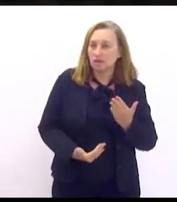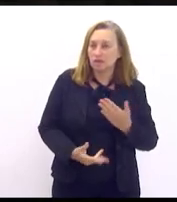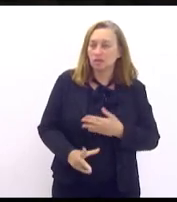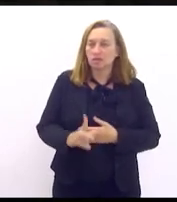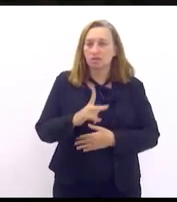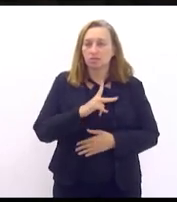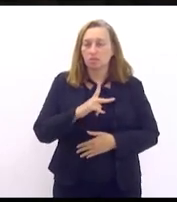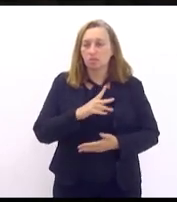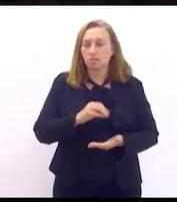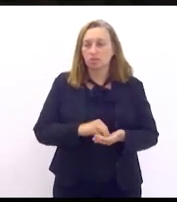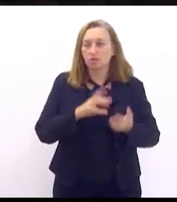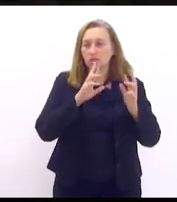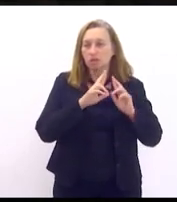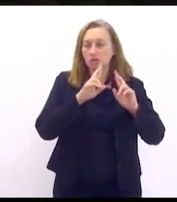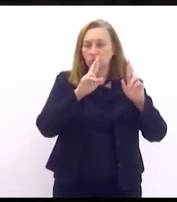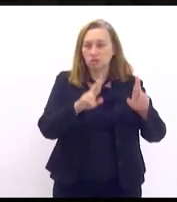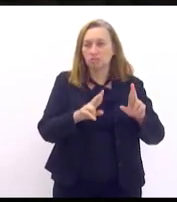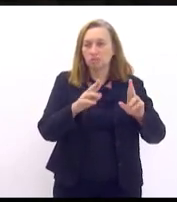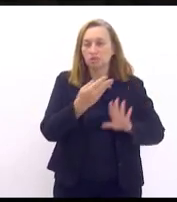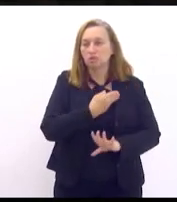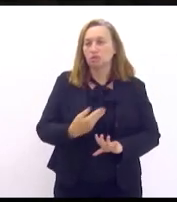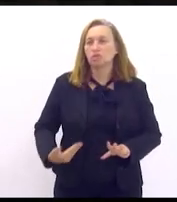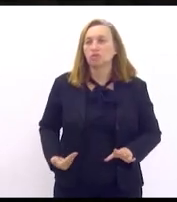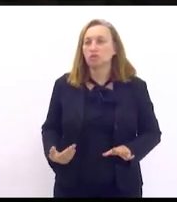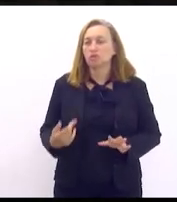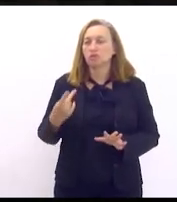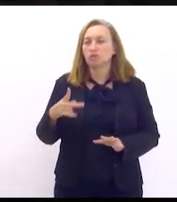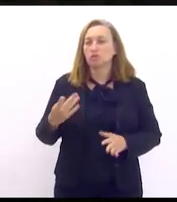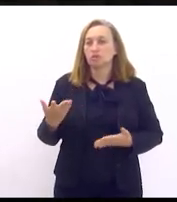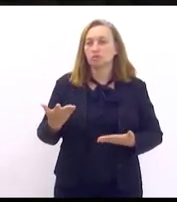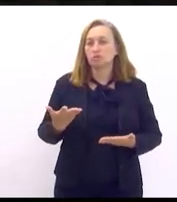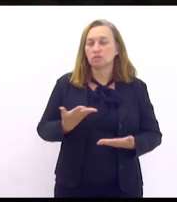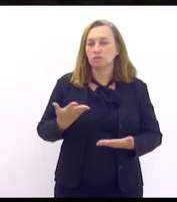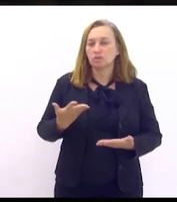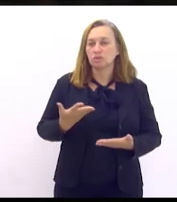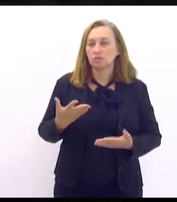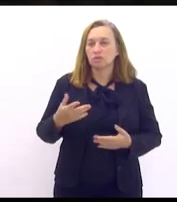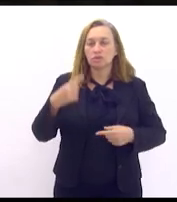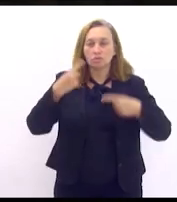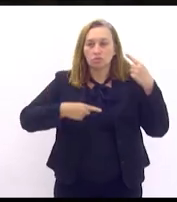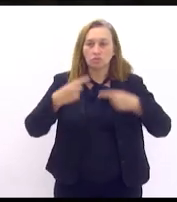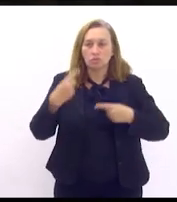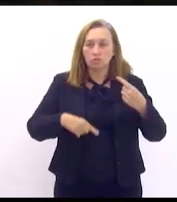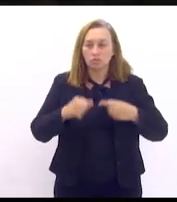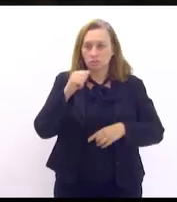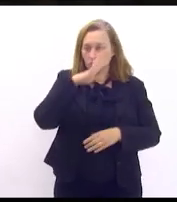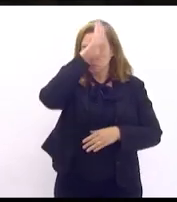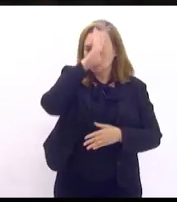própria irresponsabilidade do governador e dos seus aliados políticos como o Bolsonaro, que prejudicou a nossa